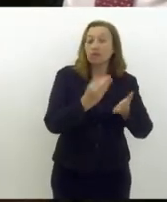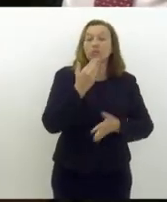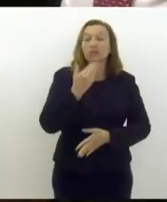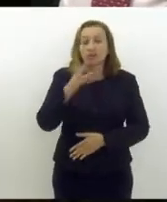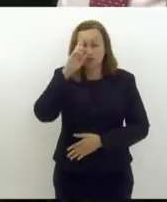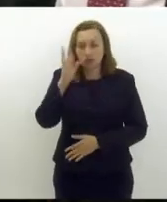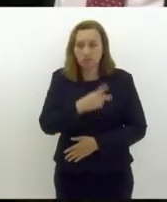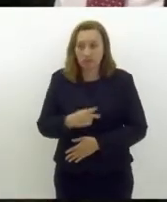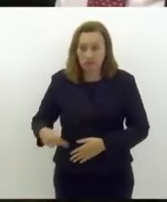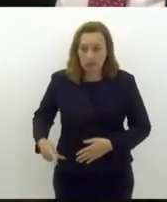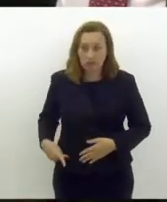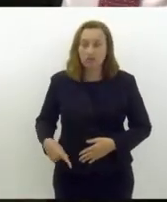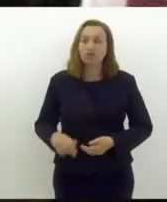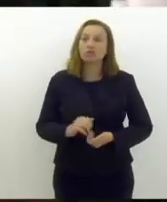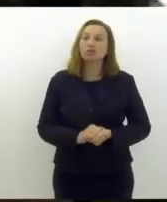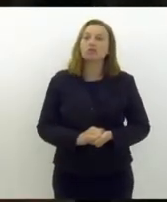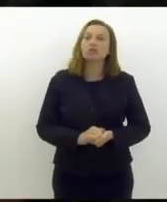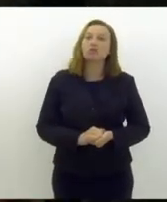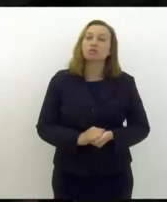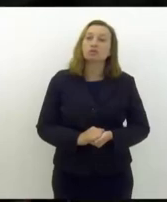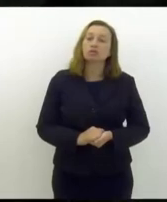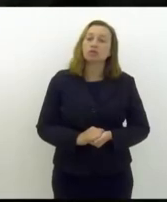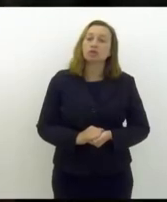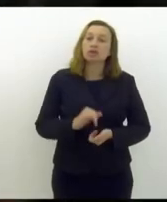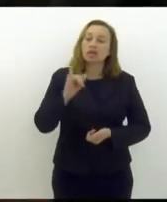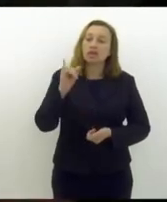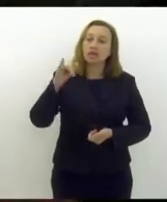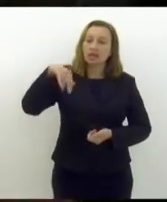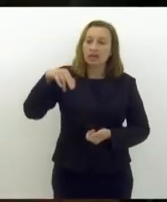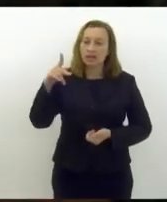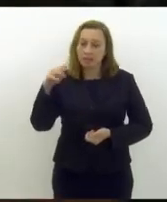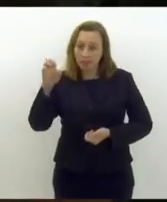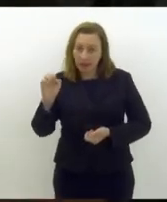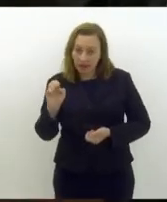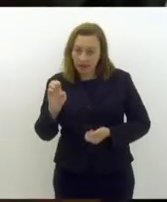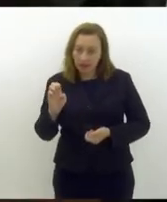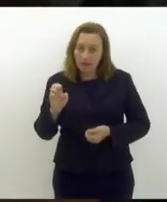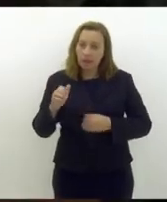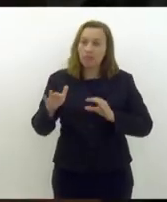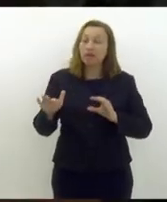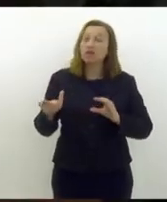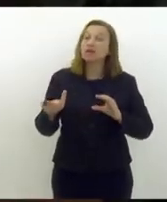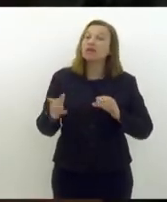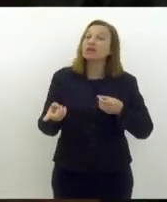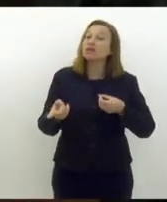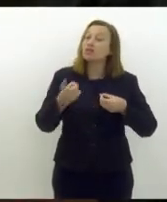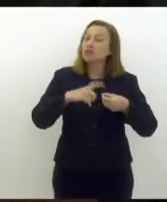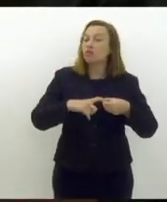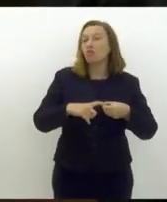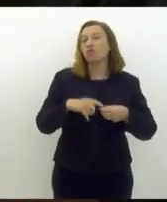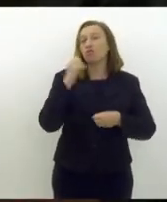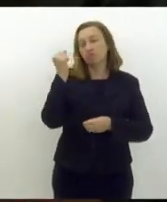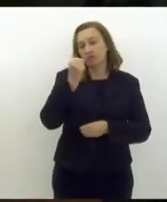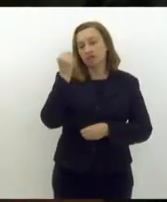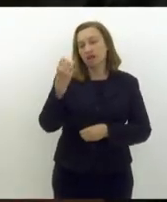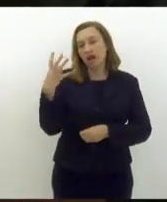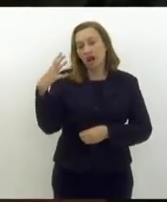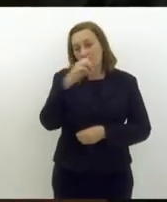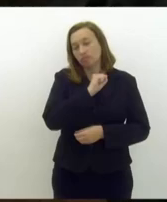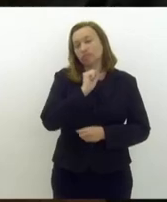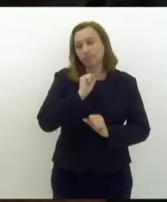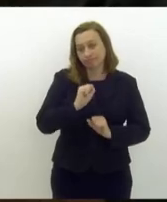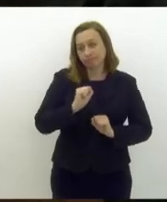vossa excelência as recomendações de estilo inepac para que devolva o processo com a maior celeridade possível